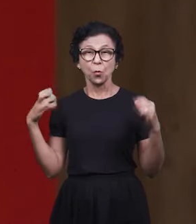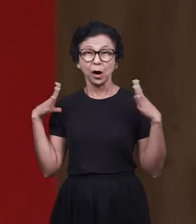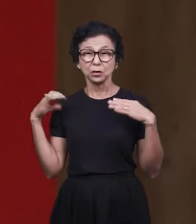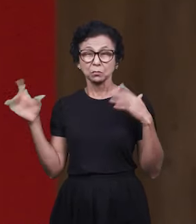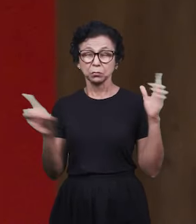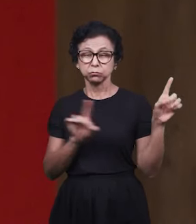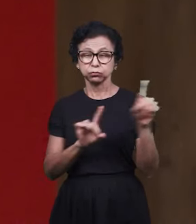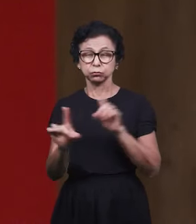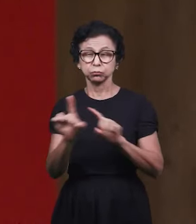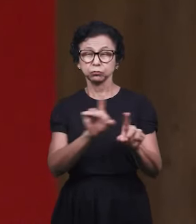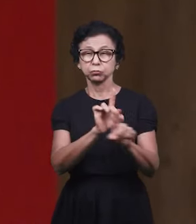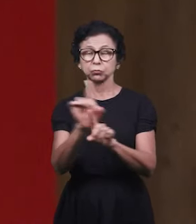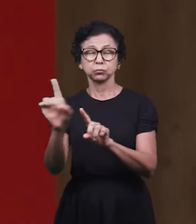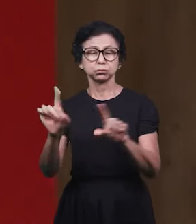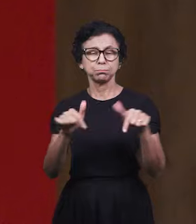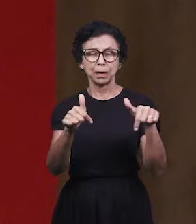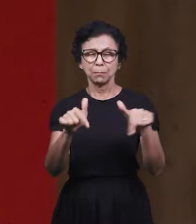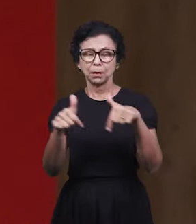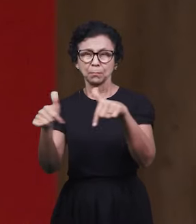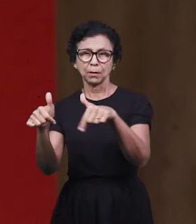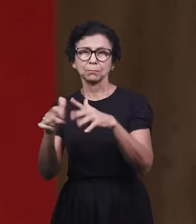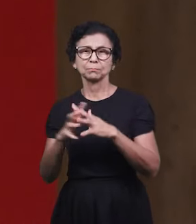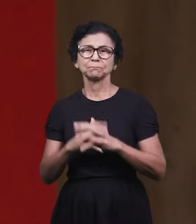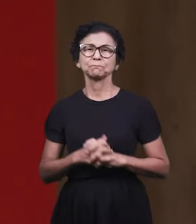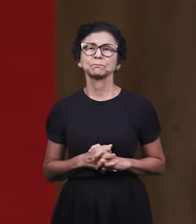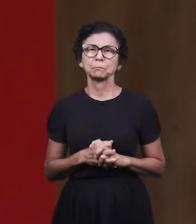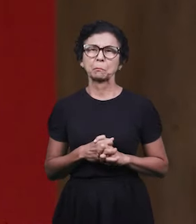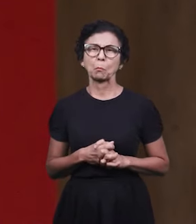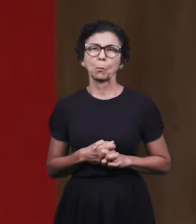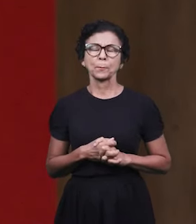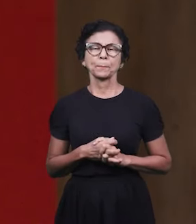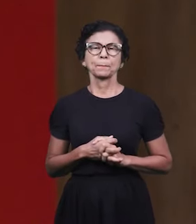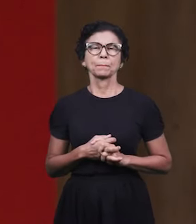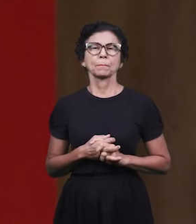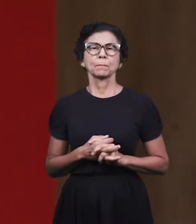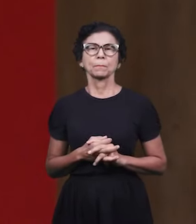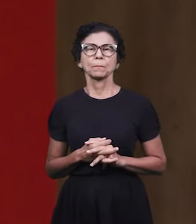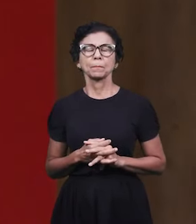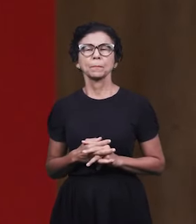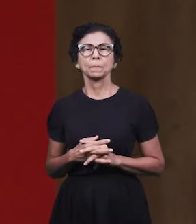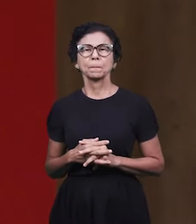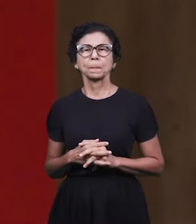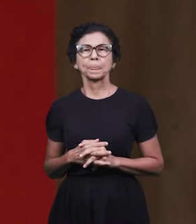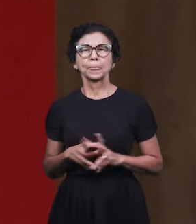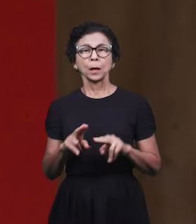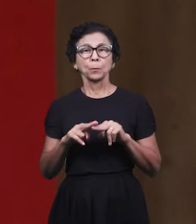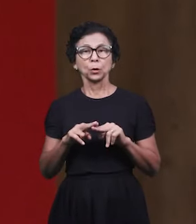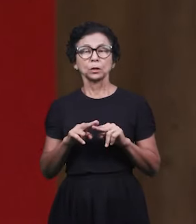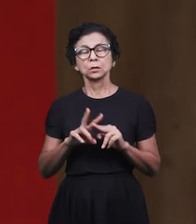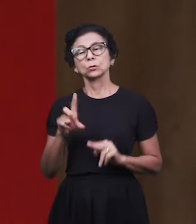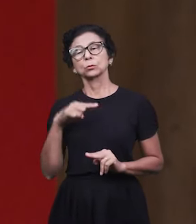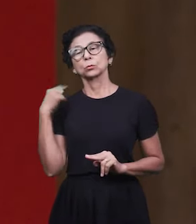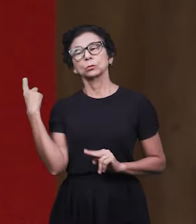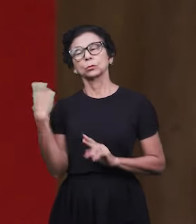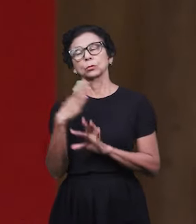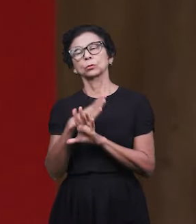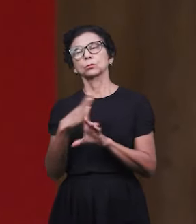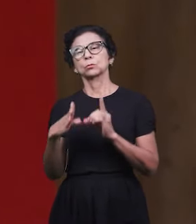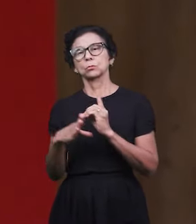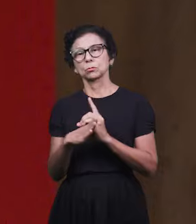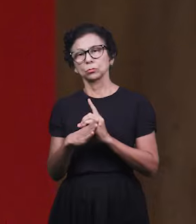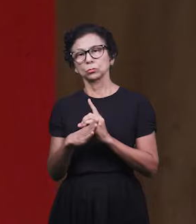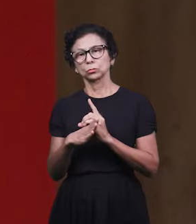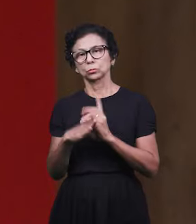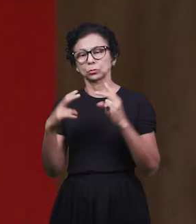todos os nossos cultos, e é bom que se diga isso para a igreja, todos os nossos cultos, nós clamamos pelo sangue